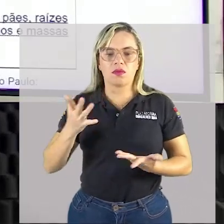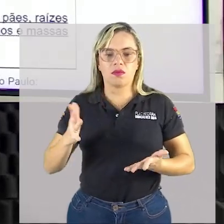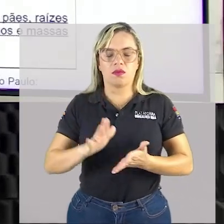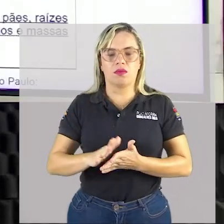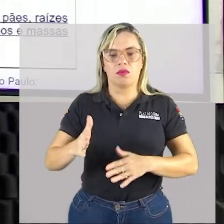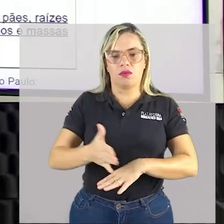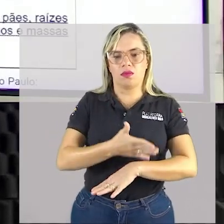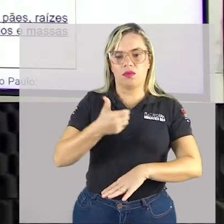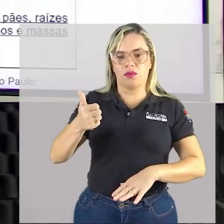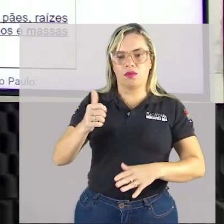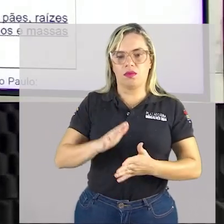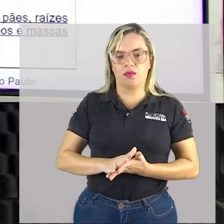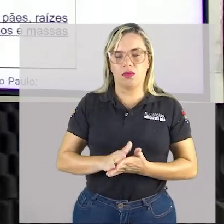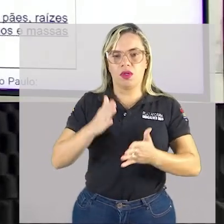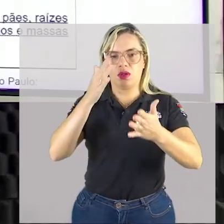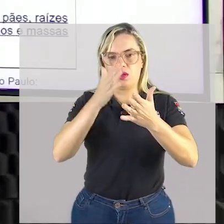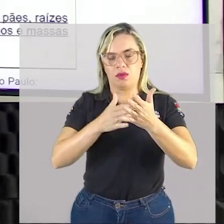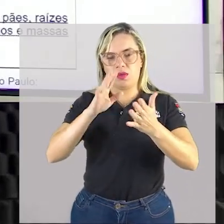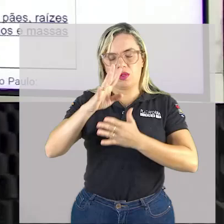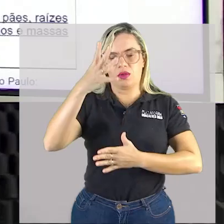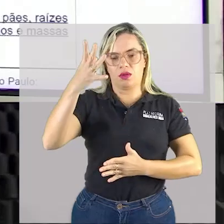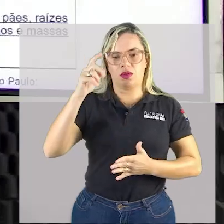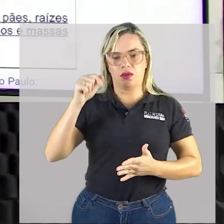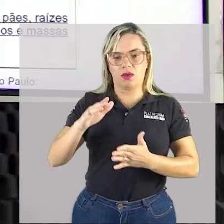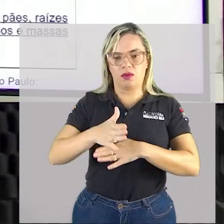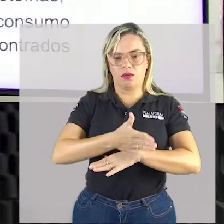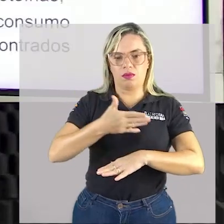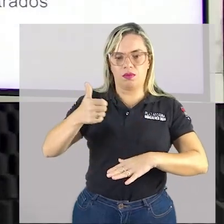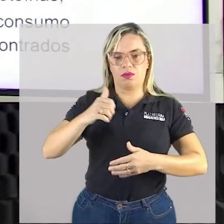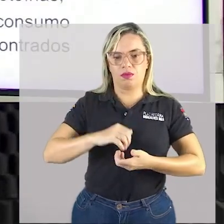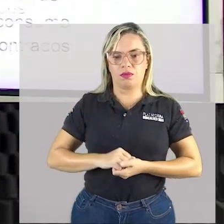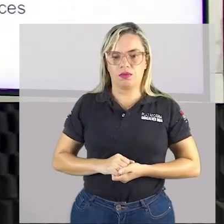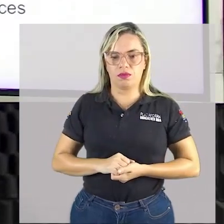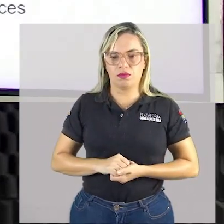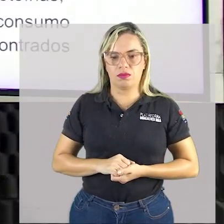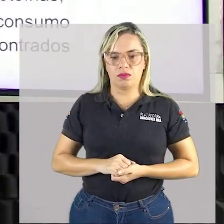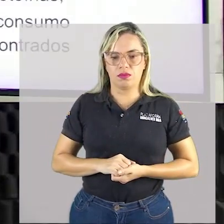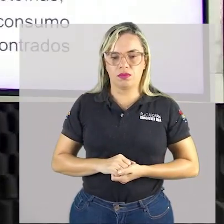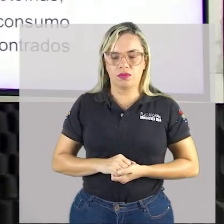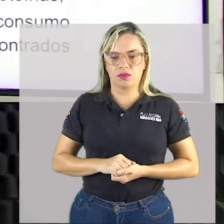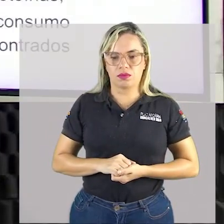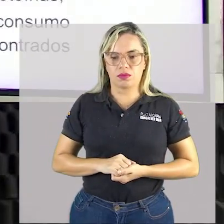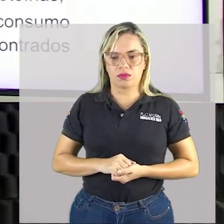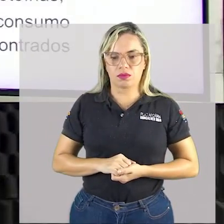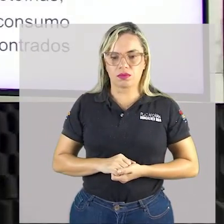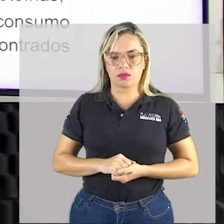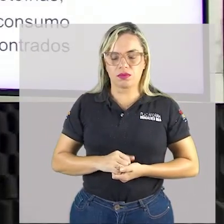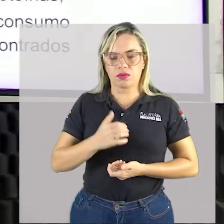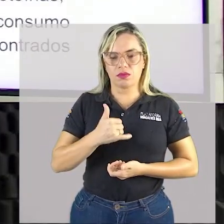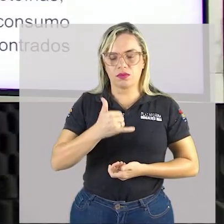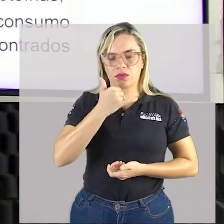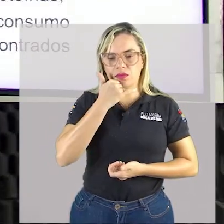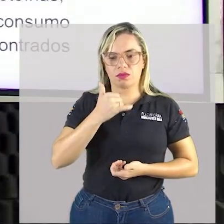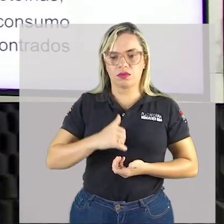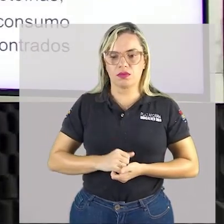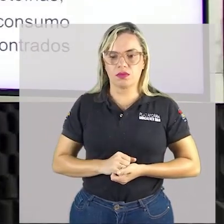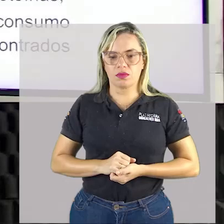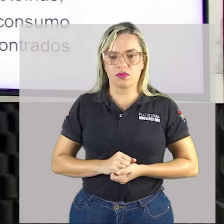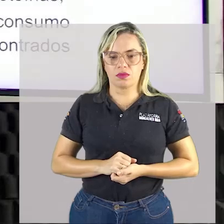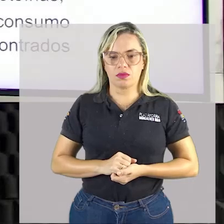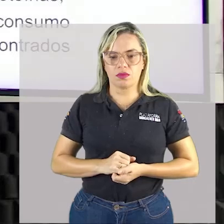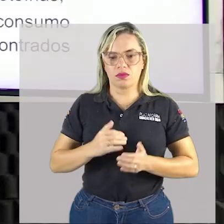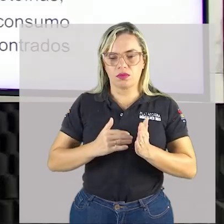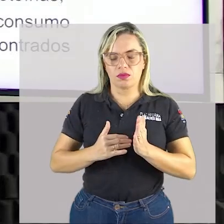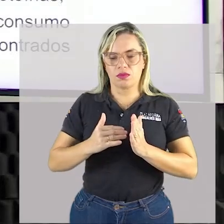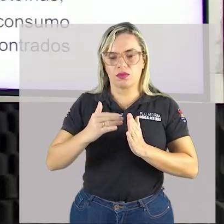isso, limitar isso, melhorar isso, né? E, desculpa, gente, e aumentar